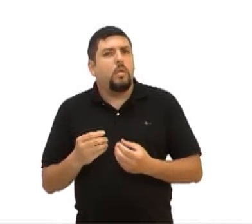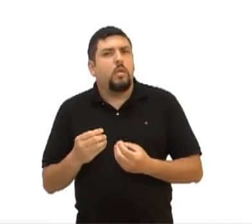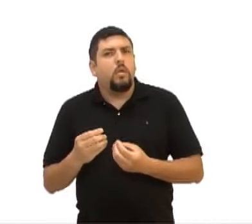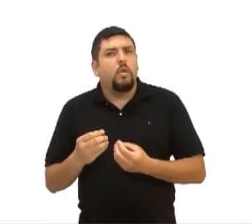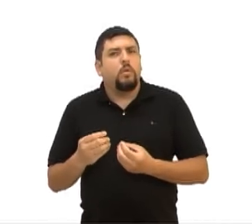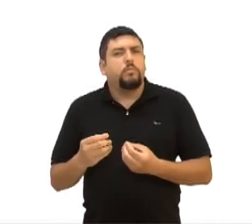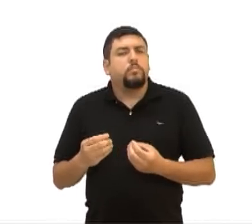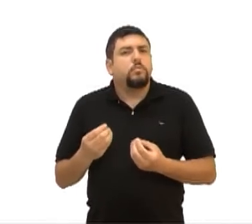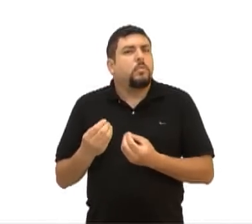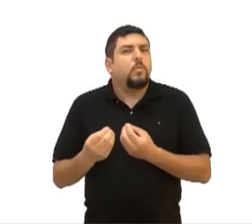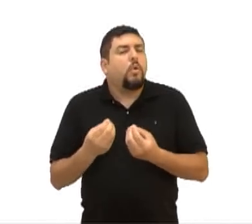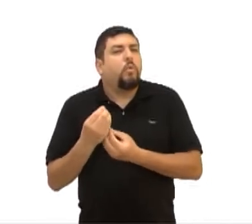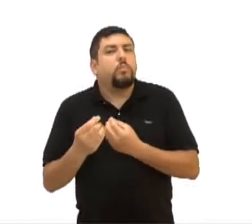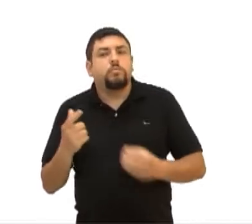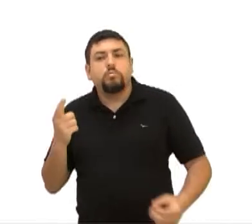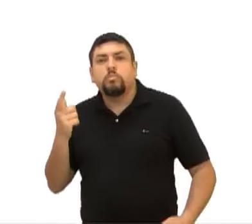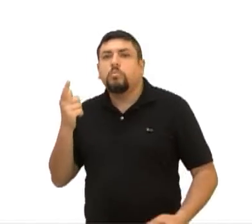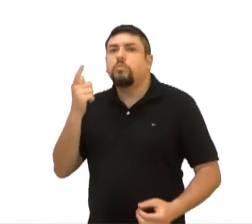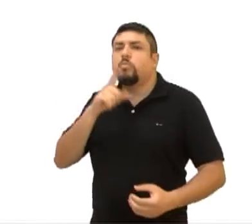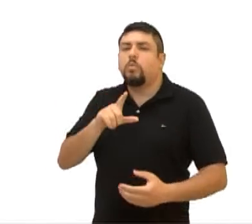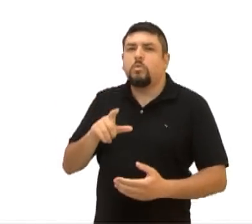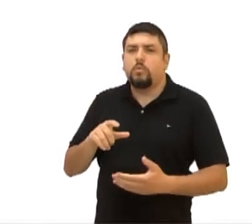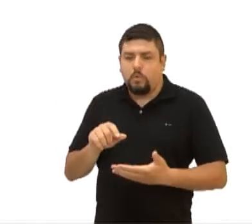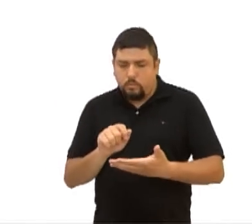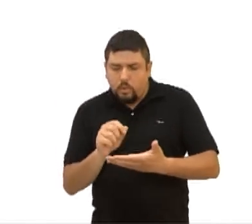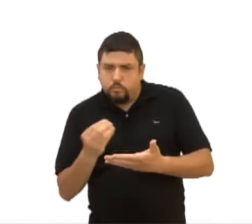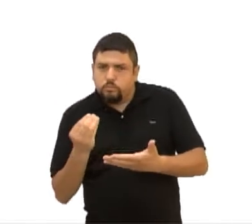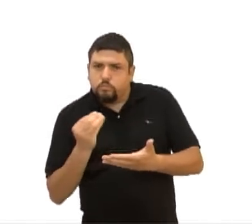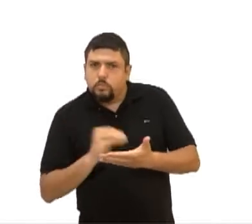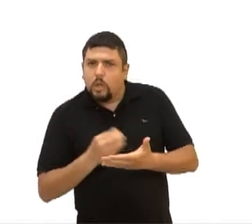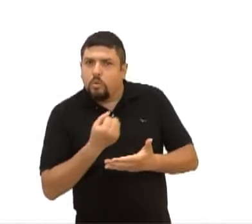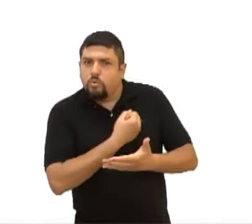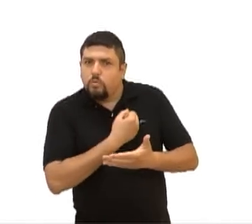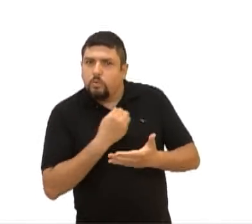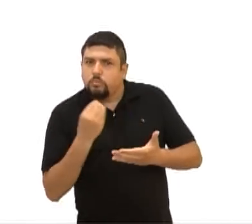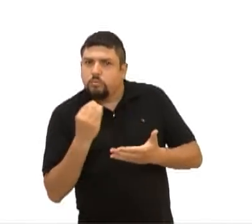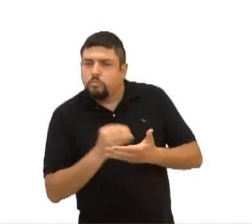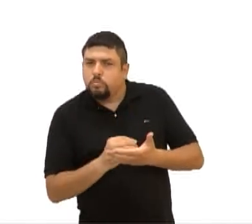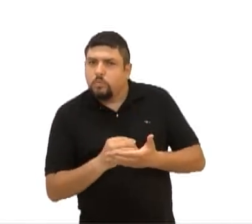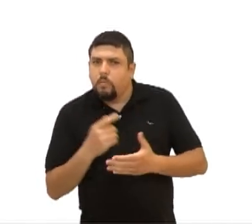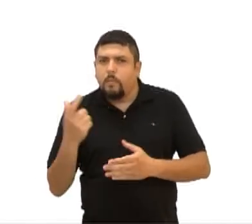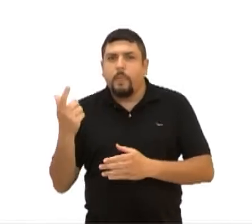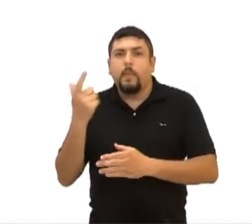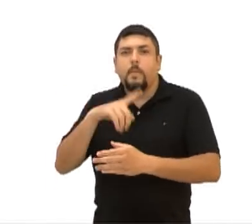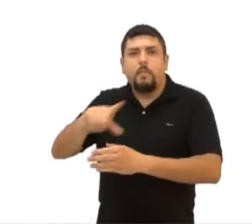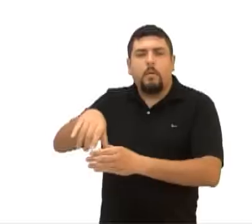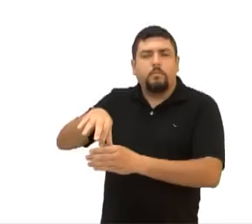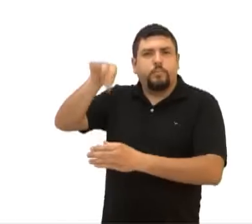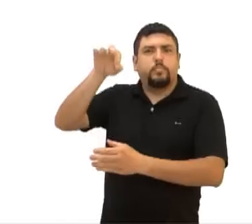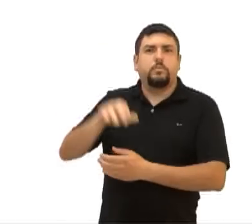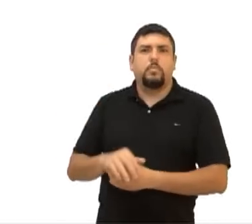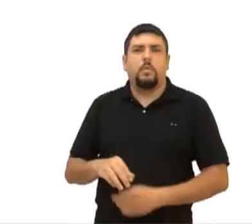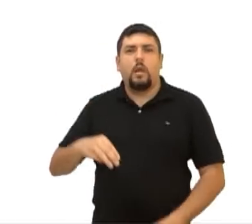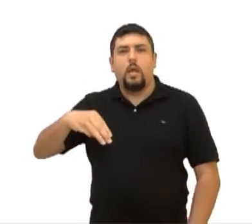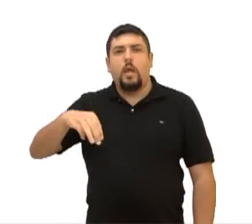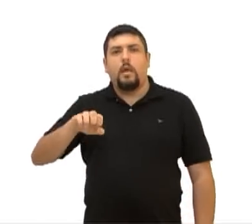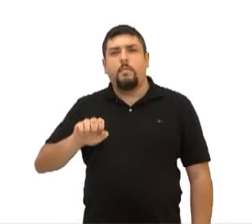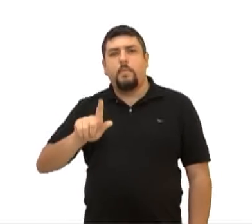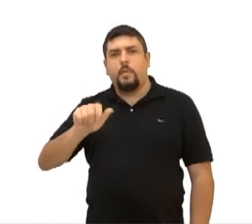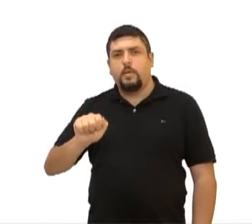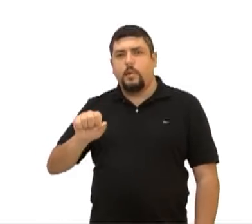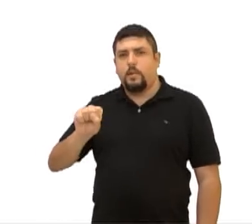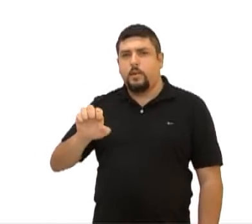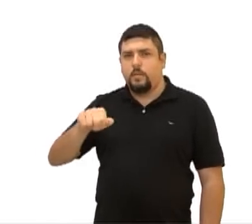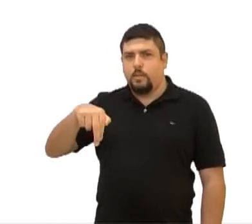ser sorteado na Mega Sena? Gente, ó, a Mega Sena é a maior modalidade lotérica do Brasil. Para